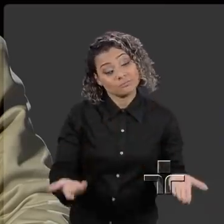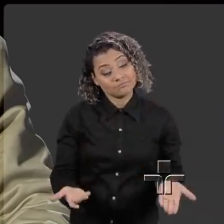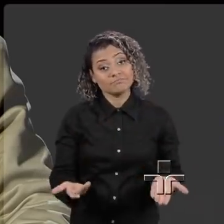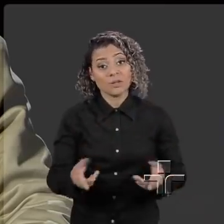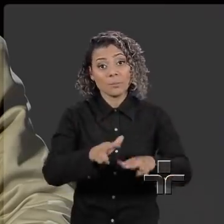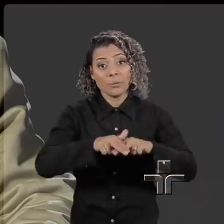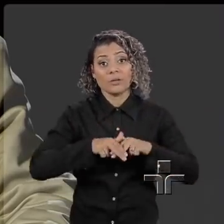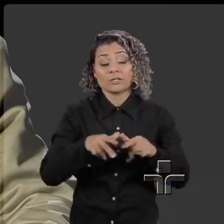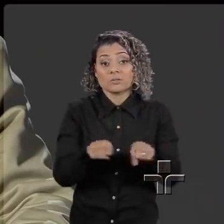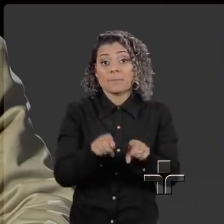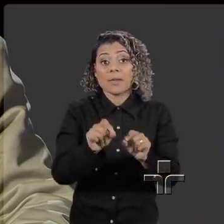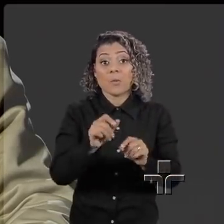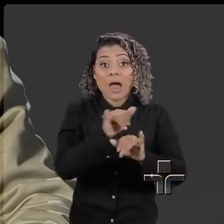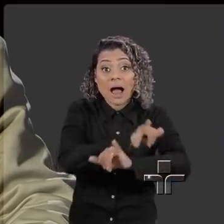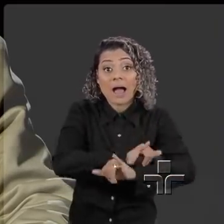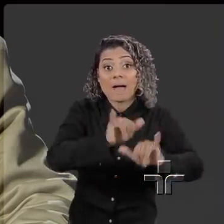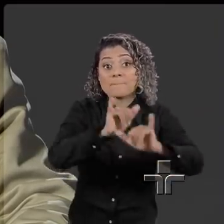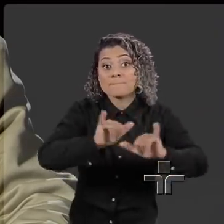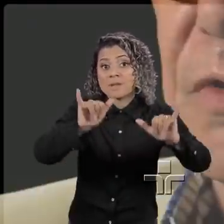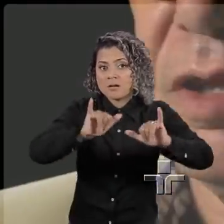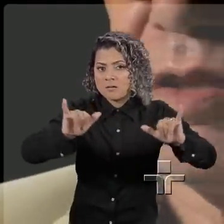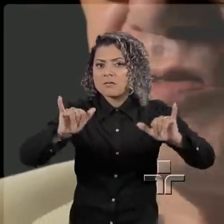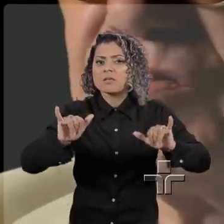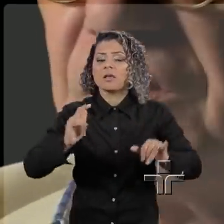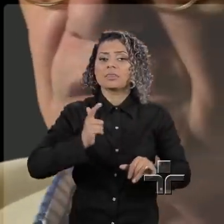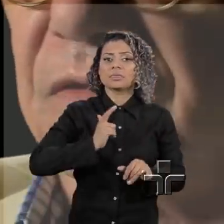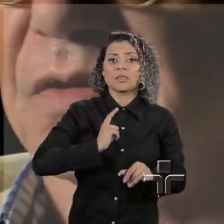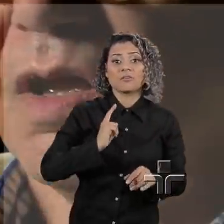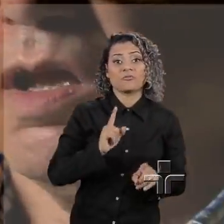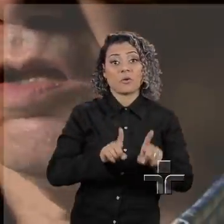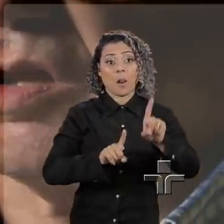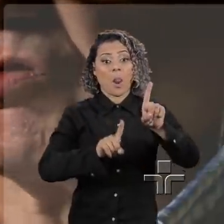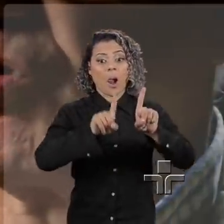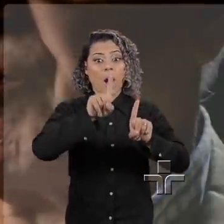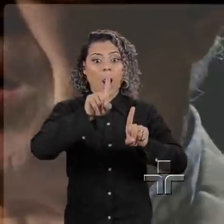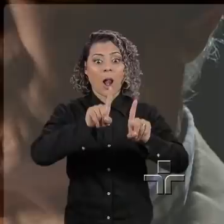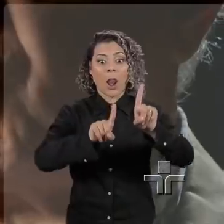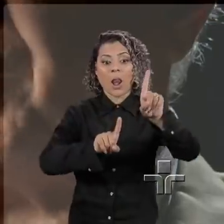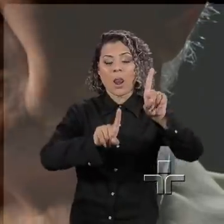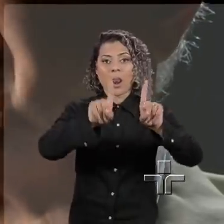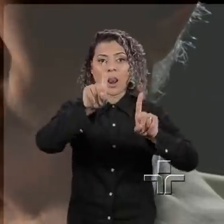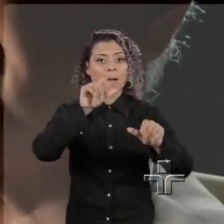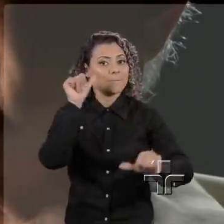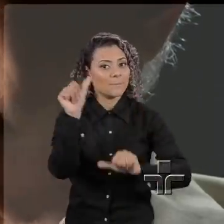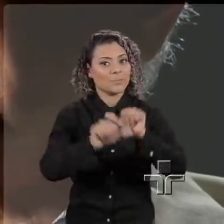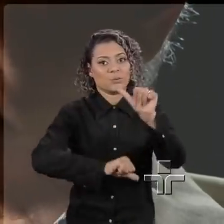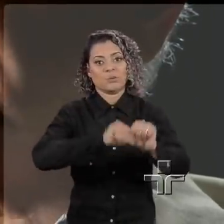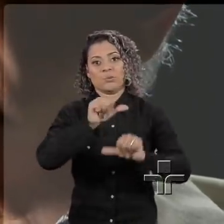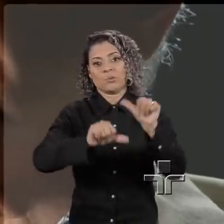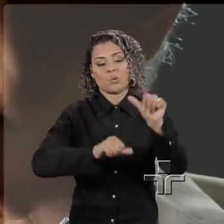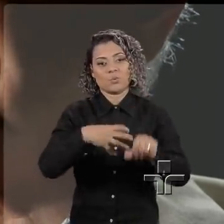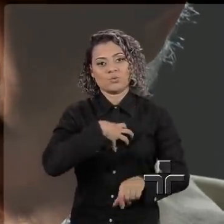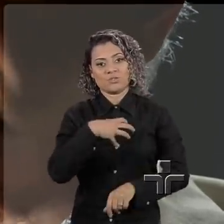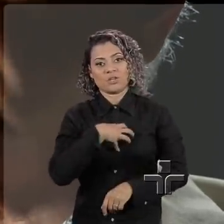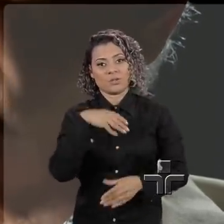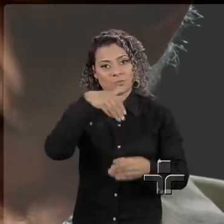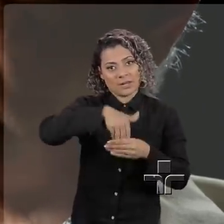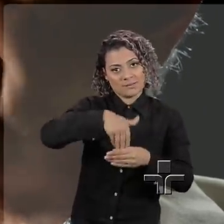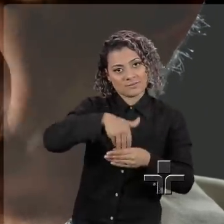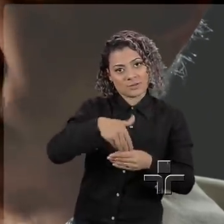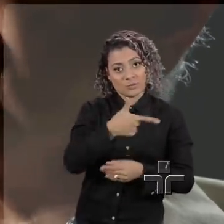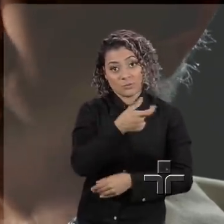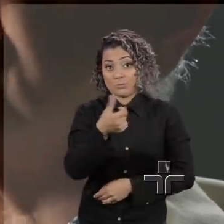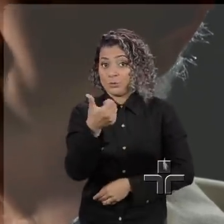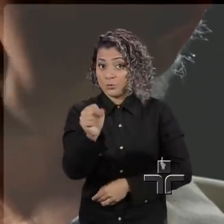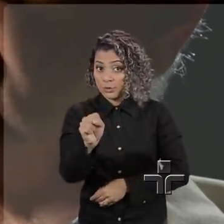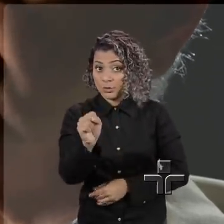sentido, a campanha teve idas e vindas que transformaram completamente o sentido das eleições, se